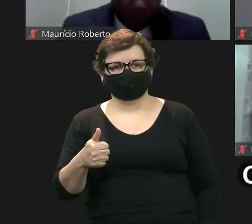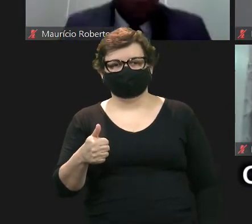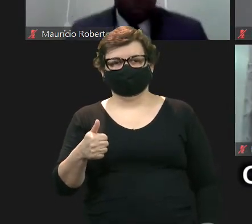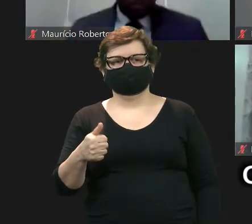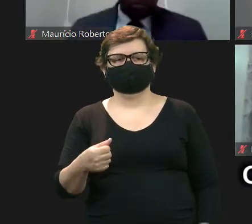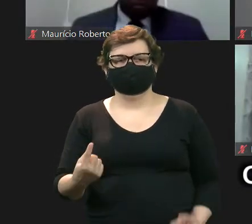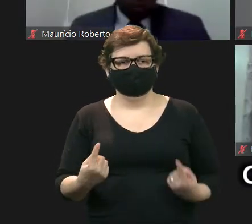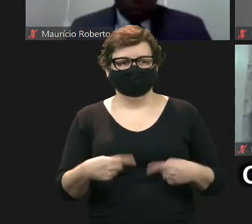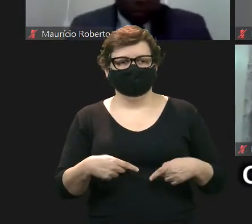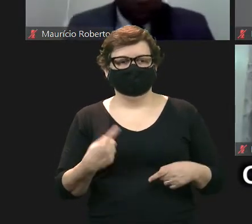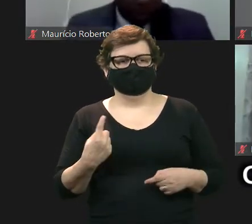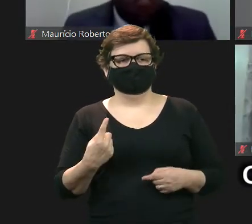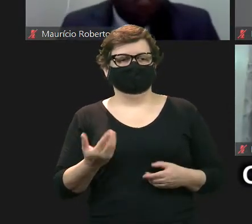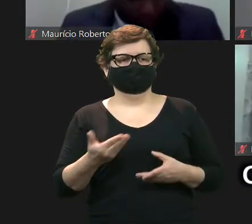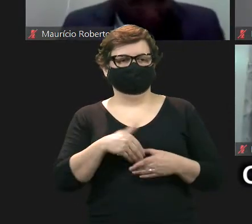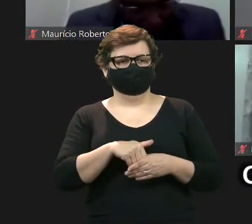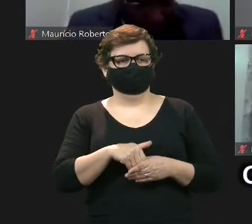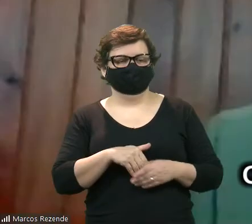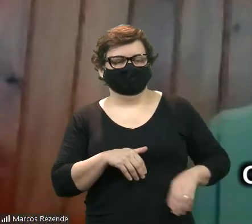Contra um voto,